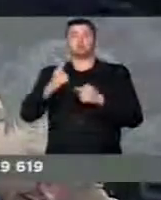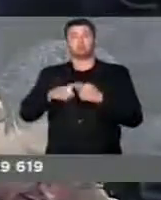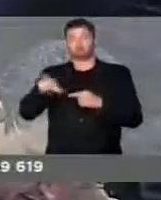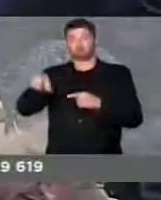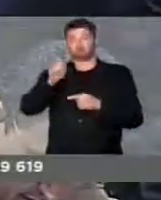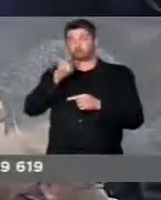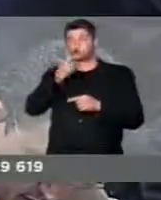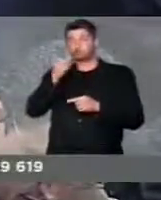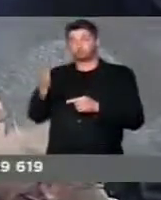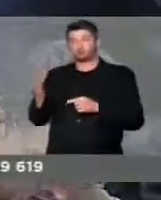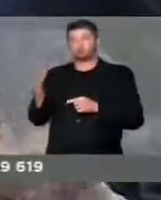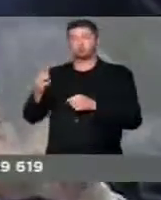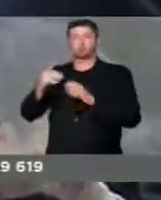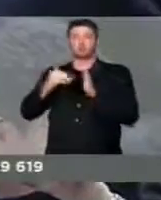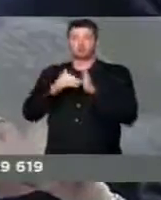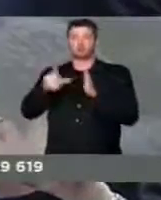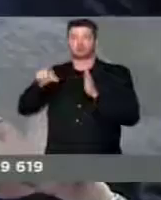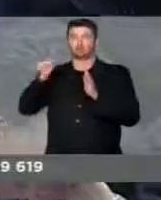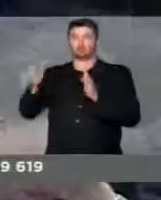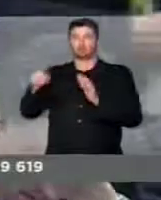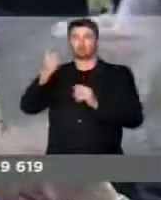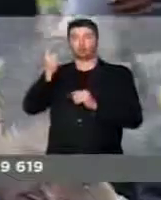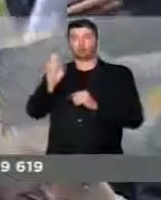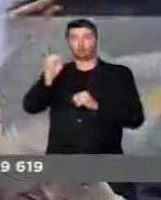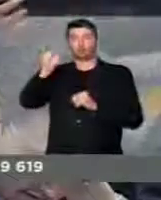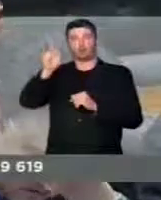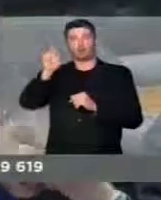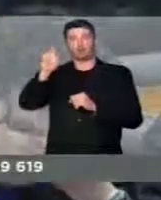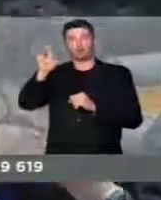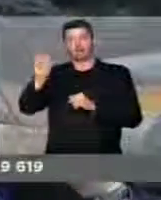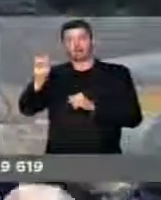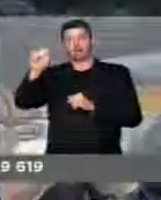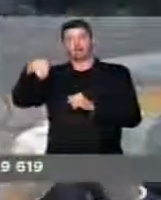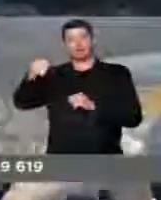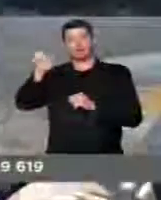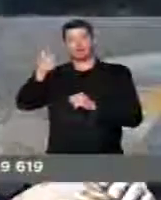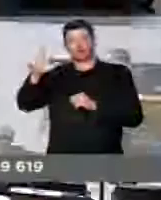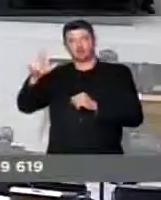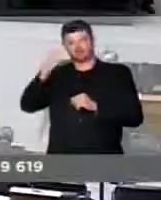indicação e pela aprovação pelo Senado, doutor Aurélio Amaral. Muito obrigado, senhor presidente.